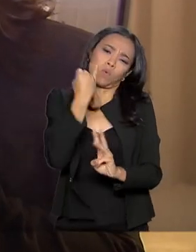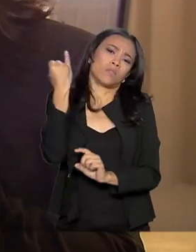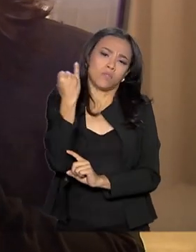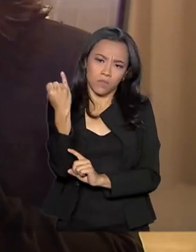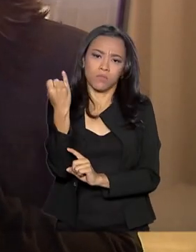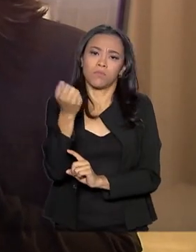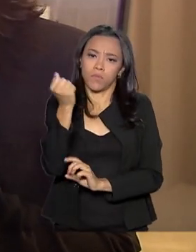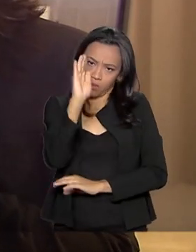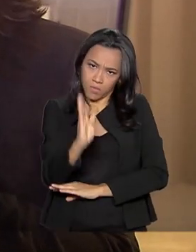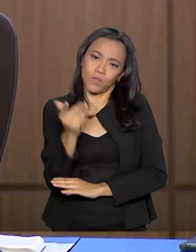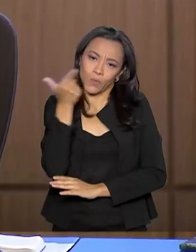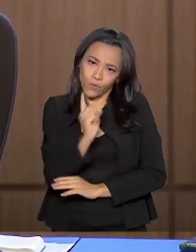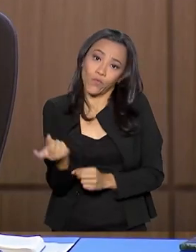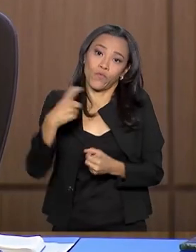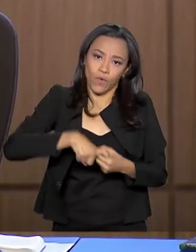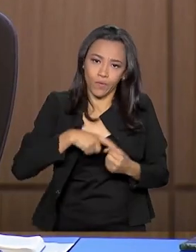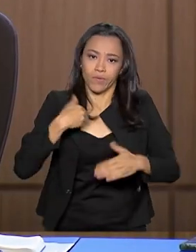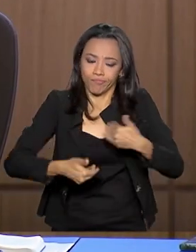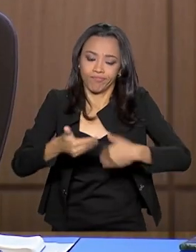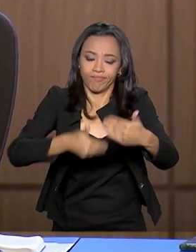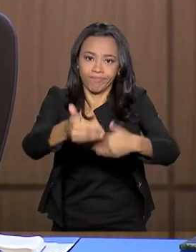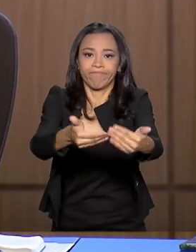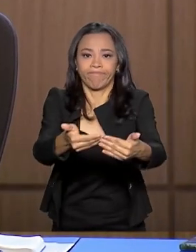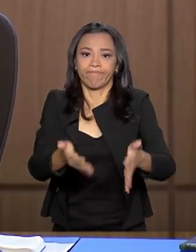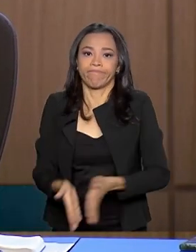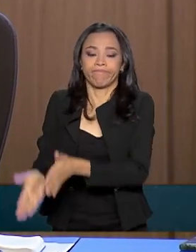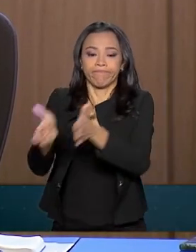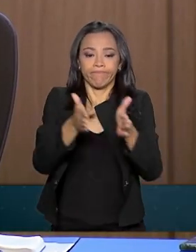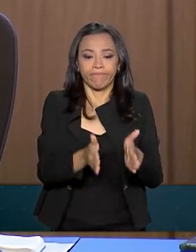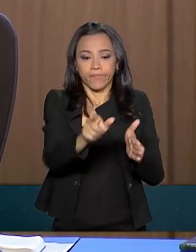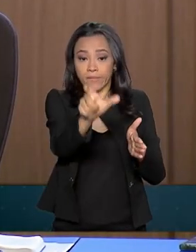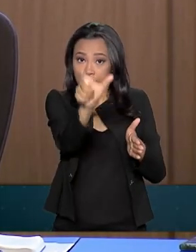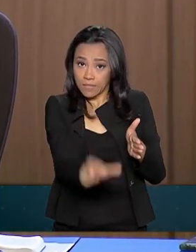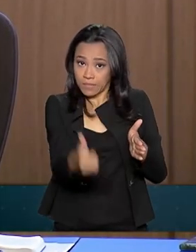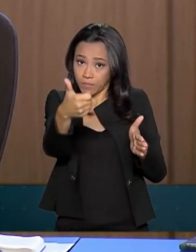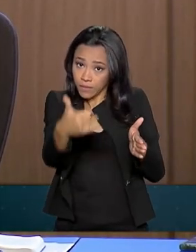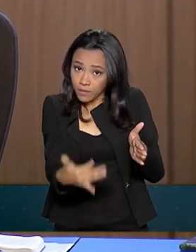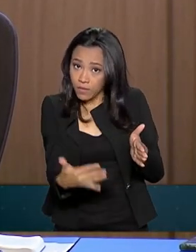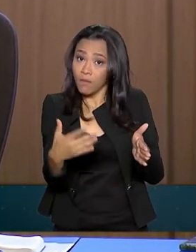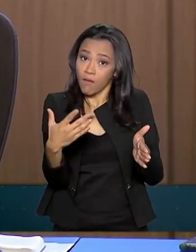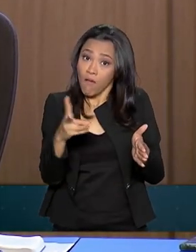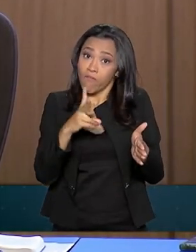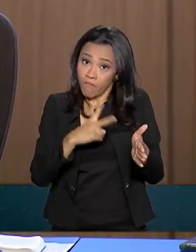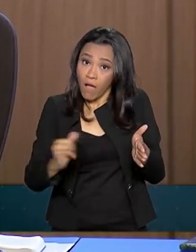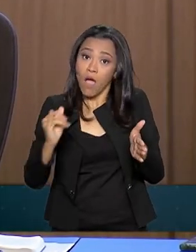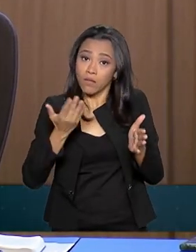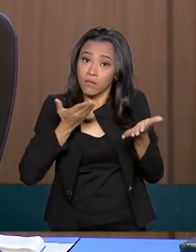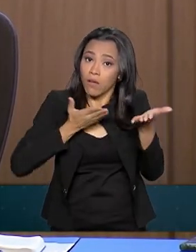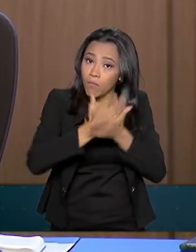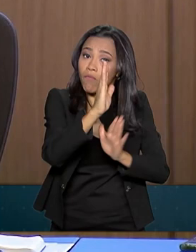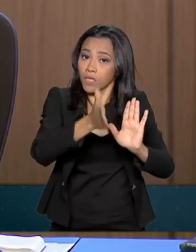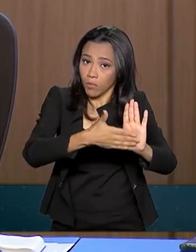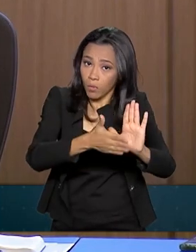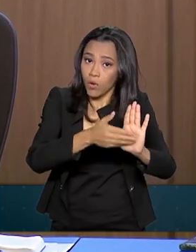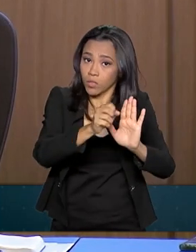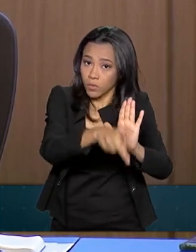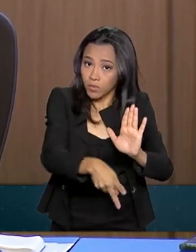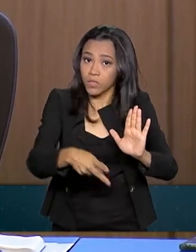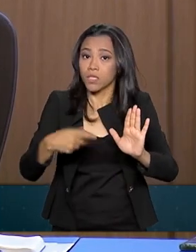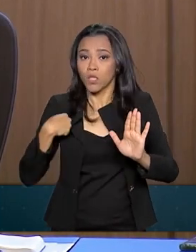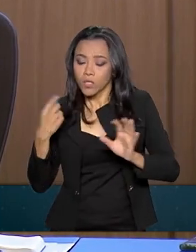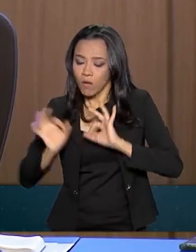que o país volte a crescer. Nós trabalhamos com o cenário que a reforma vai ser aprovada. Trabalhamos com o cenário